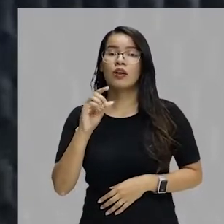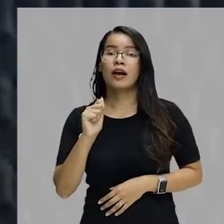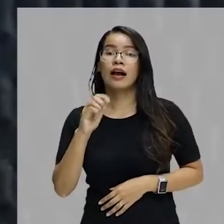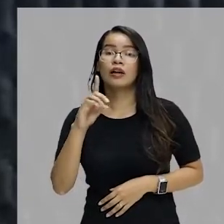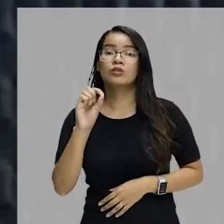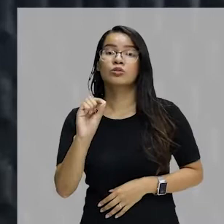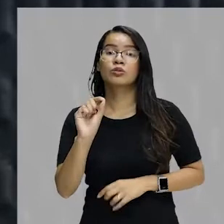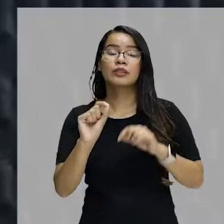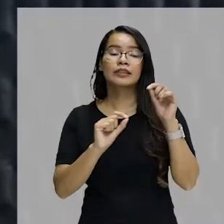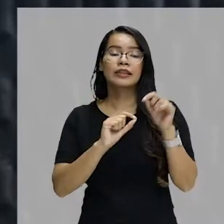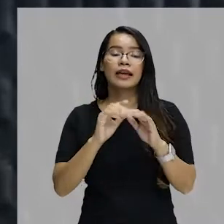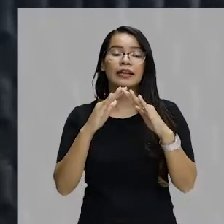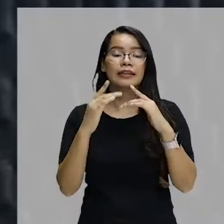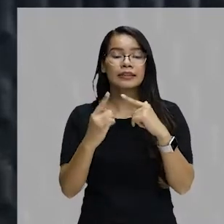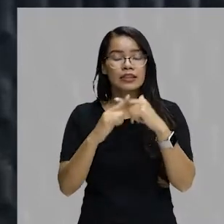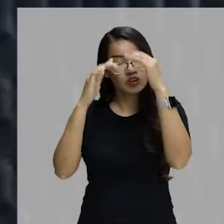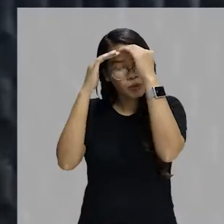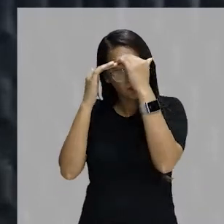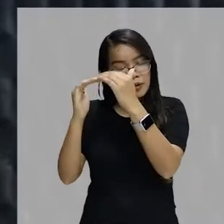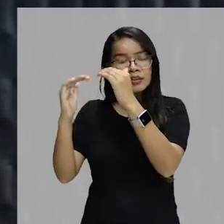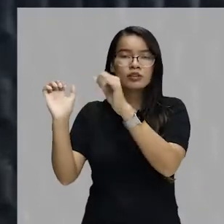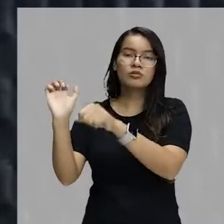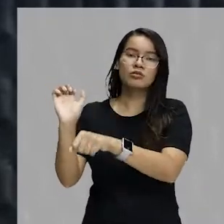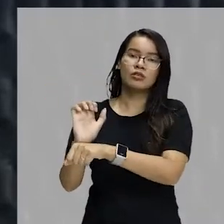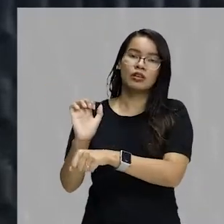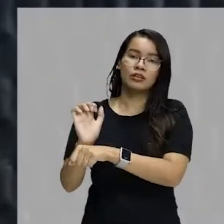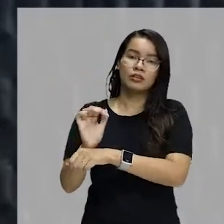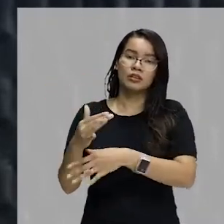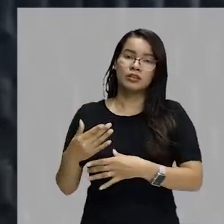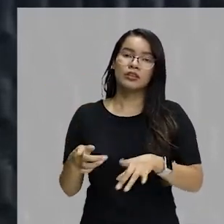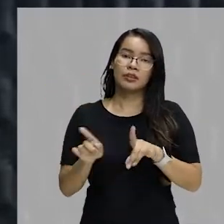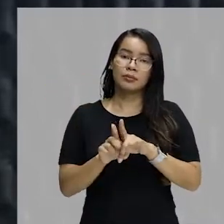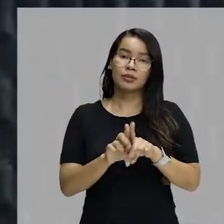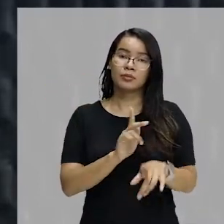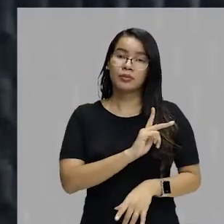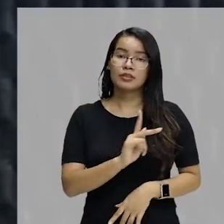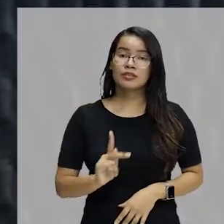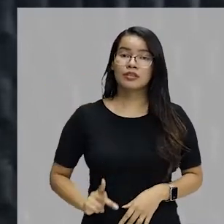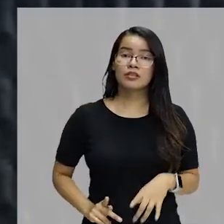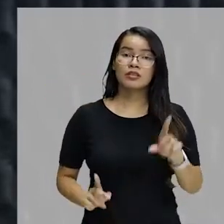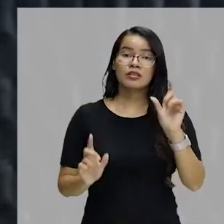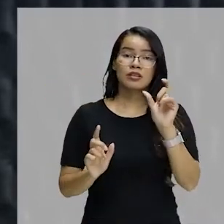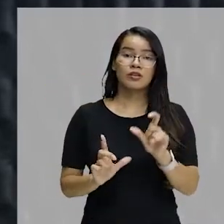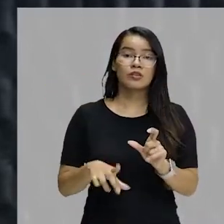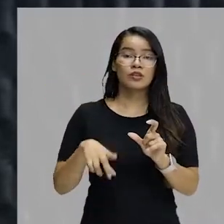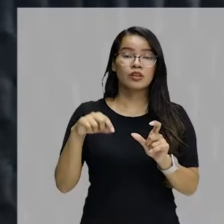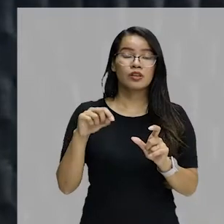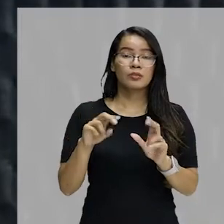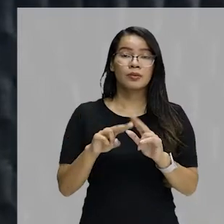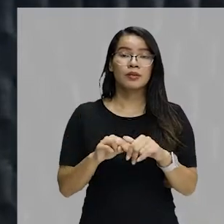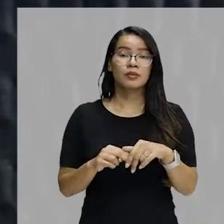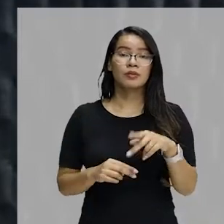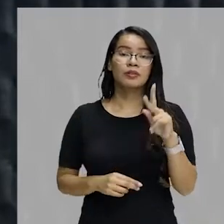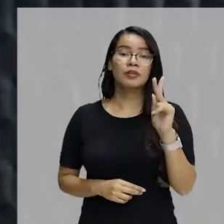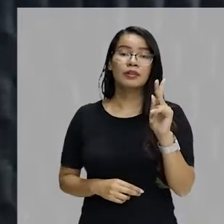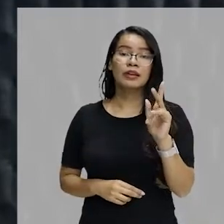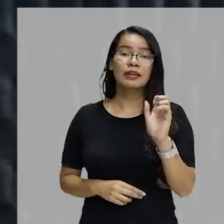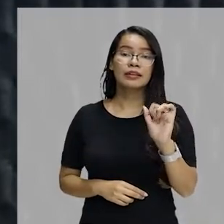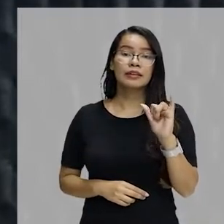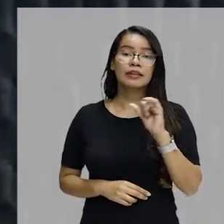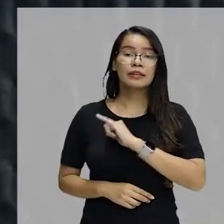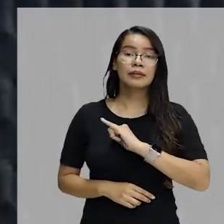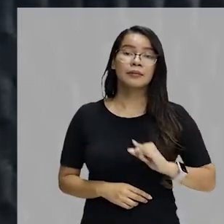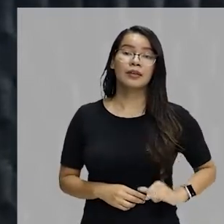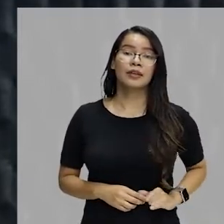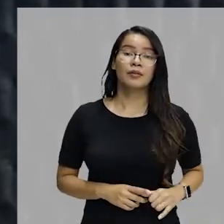os presidentes das províncias são eleitos, são escolhidos pelo imperador, que na época não se chama estados, como hoje, Estado